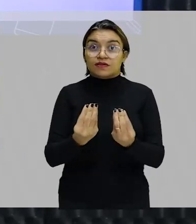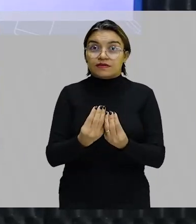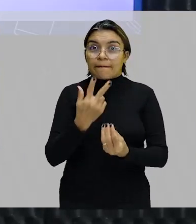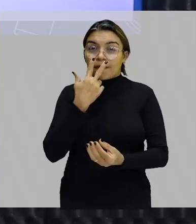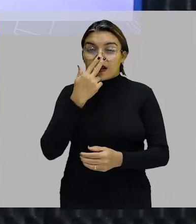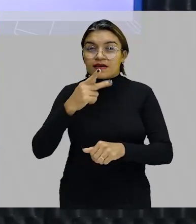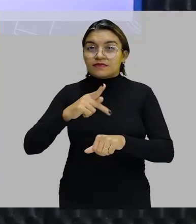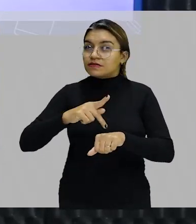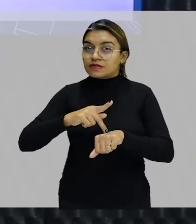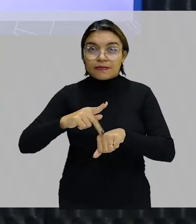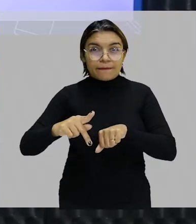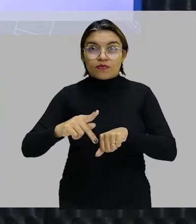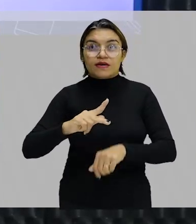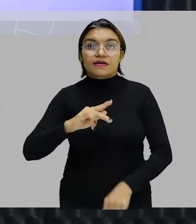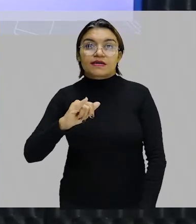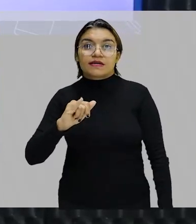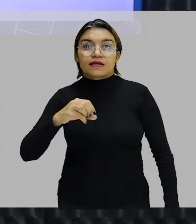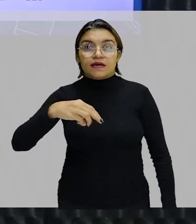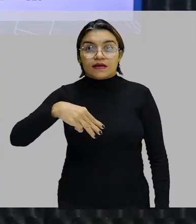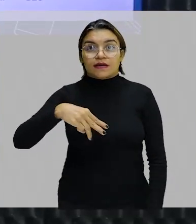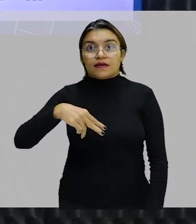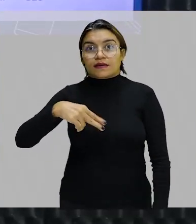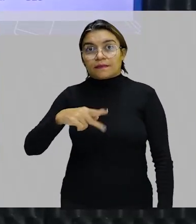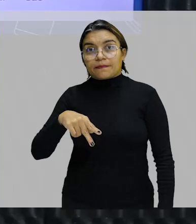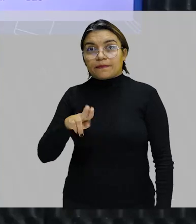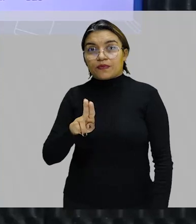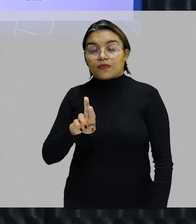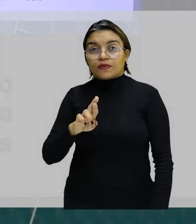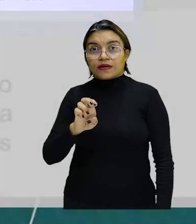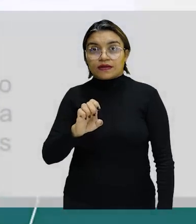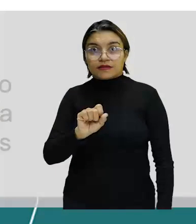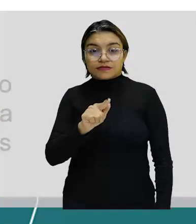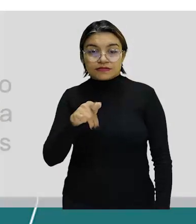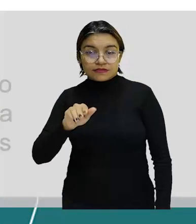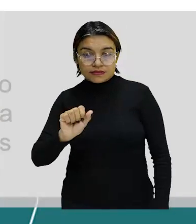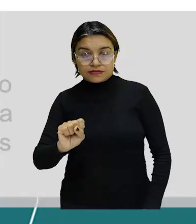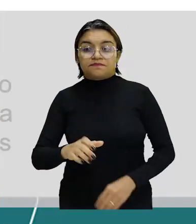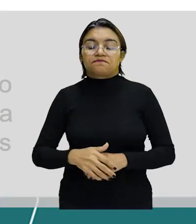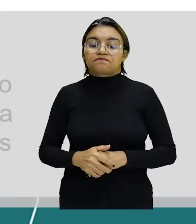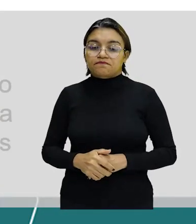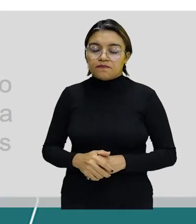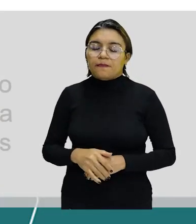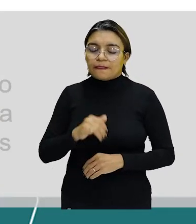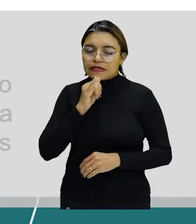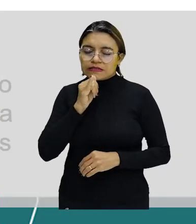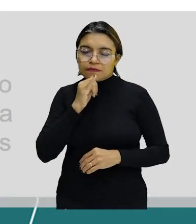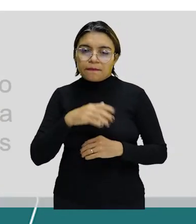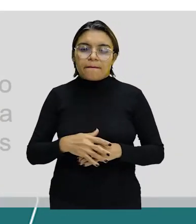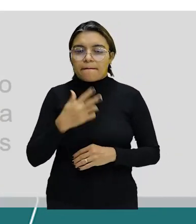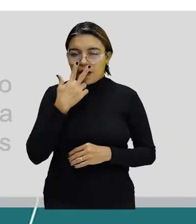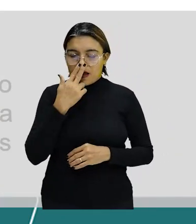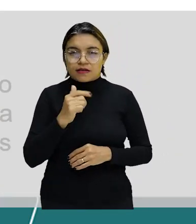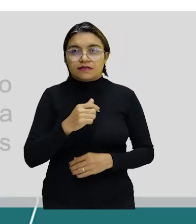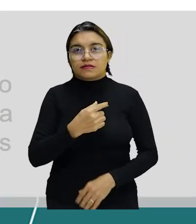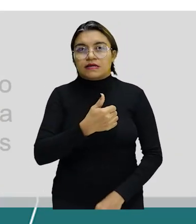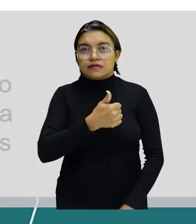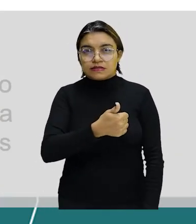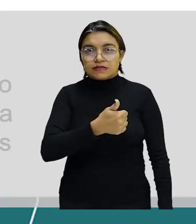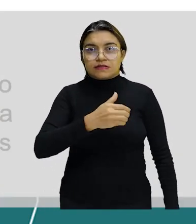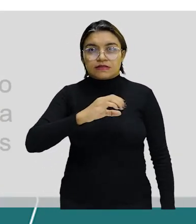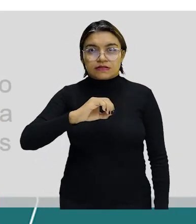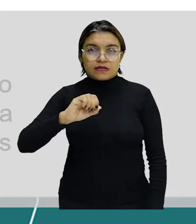impurezas, ok? Então, olha só, vamos supor que nós temos 100 gramas de